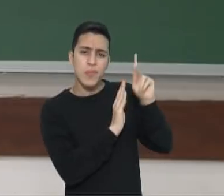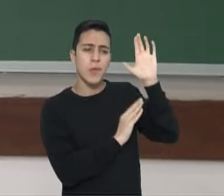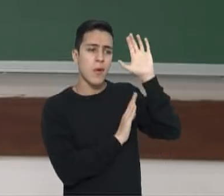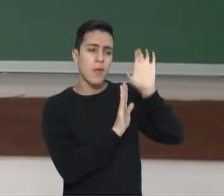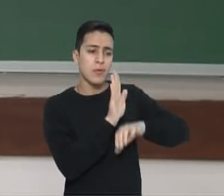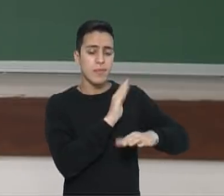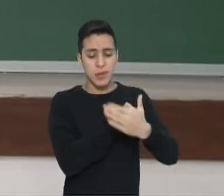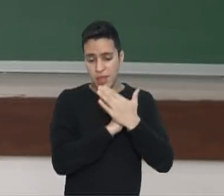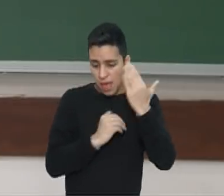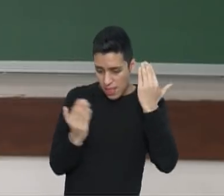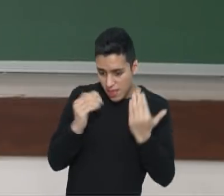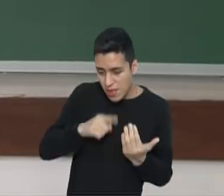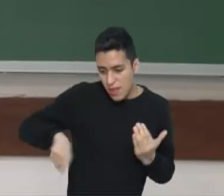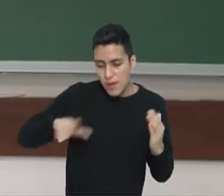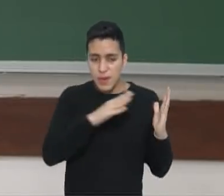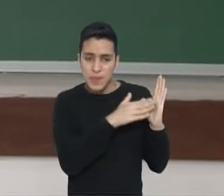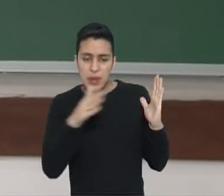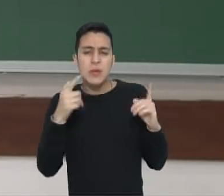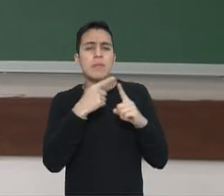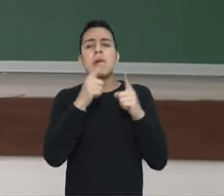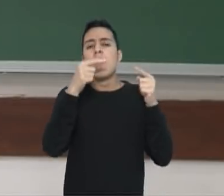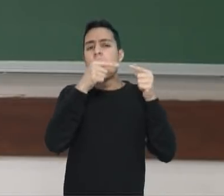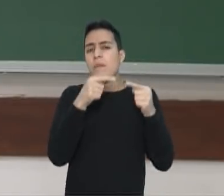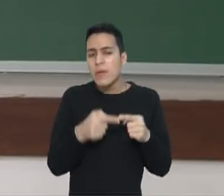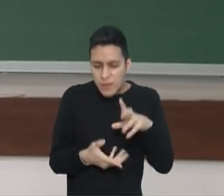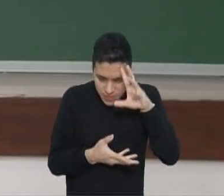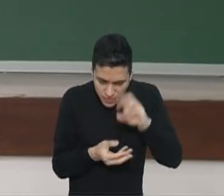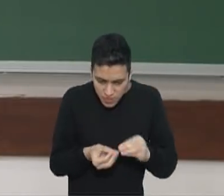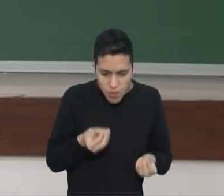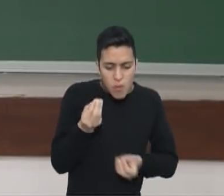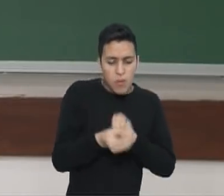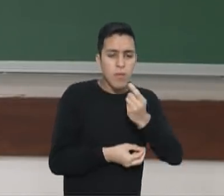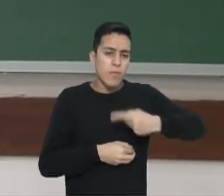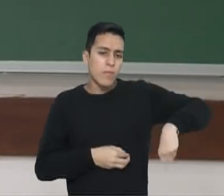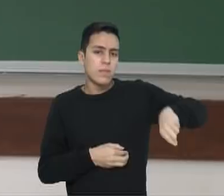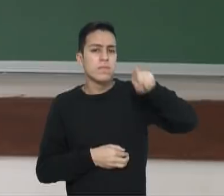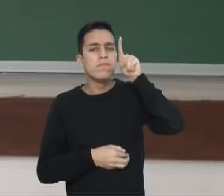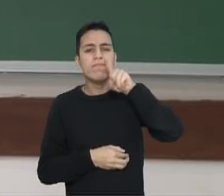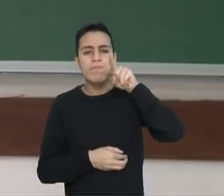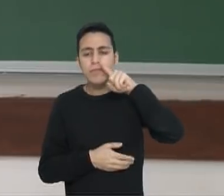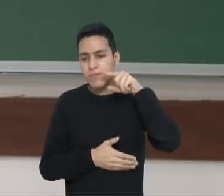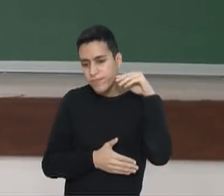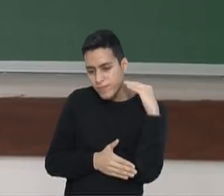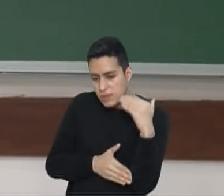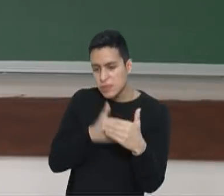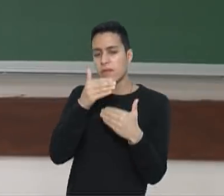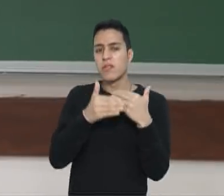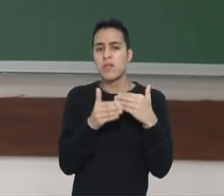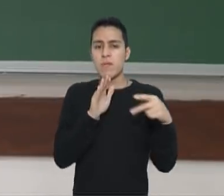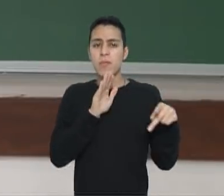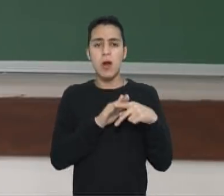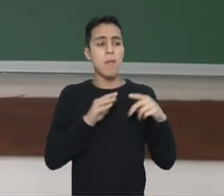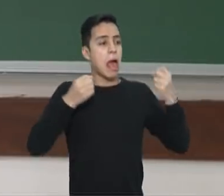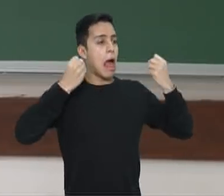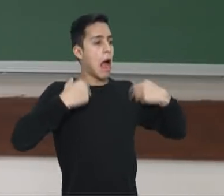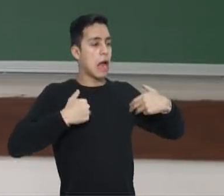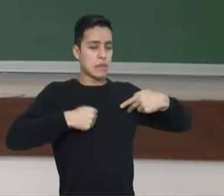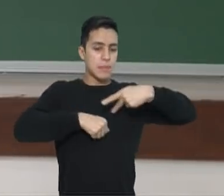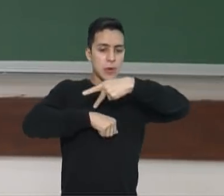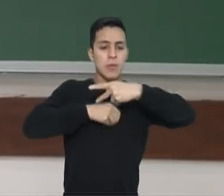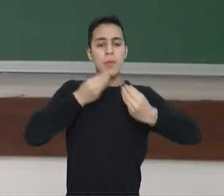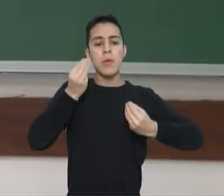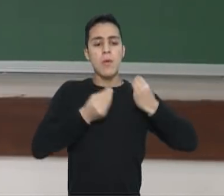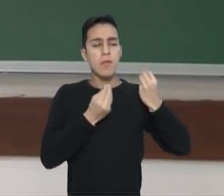período, porque eles são bastante propícios para compreendermos como os americanos construíram uma autonarrativa durante esse